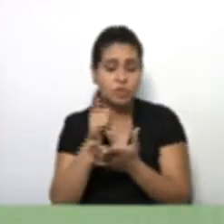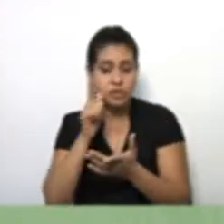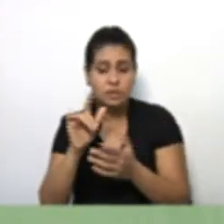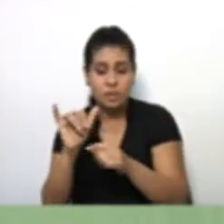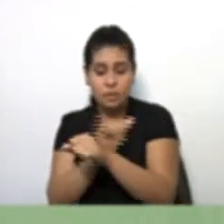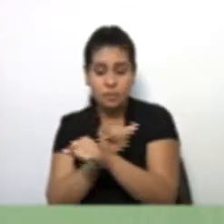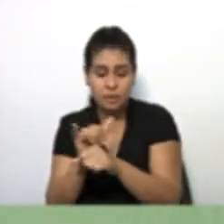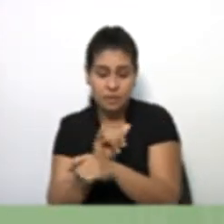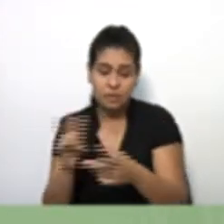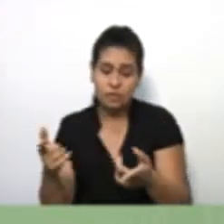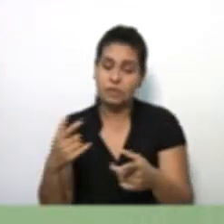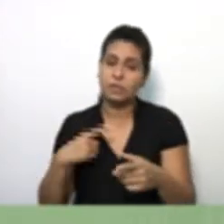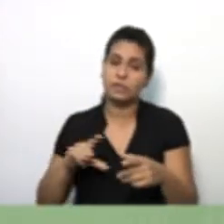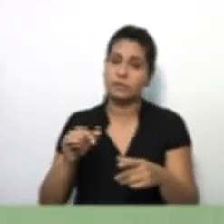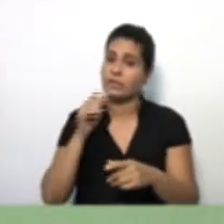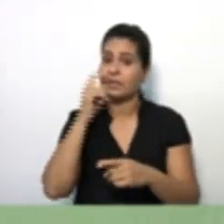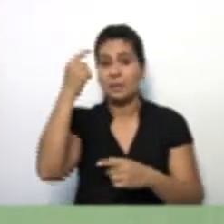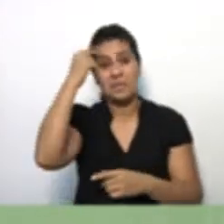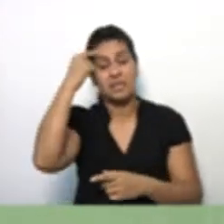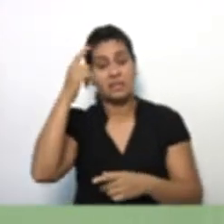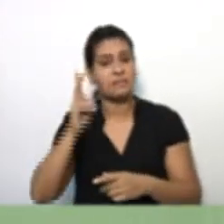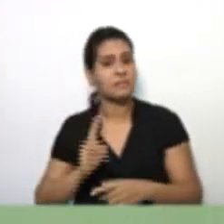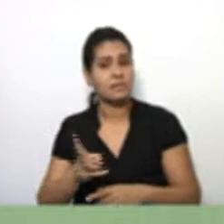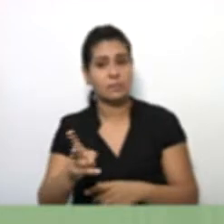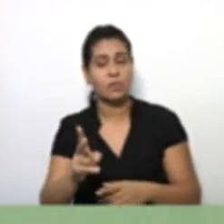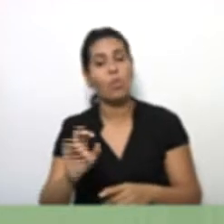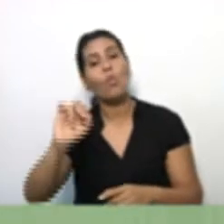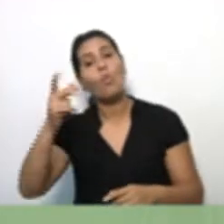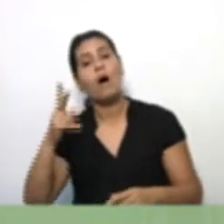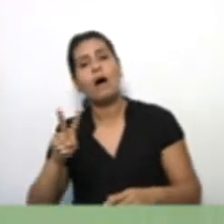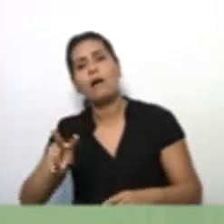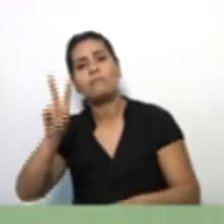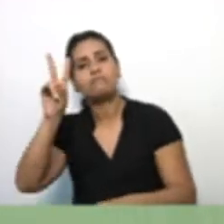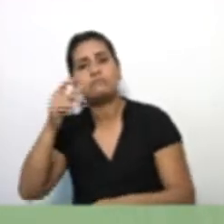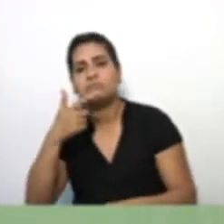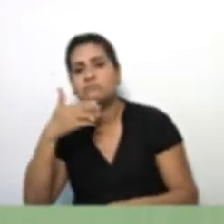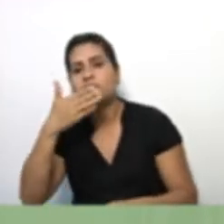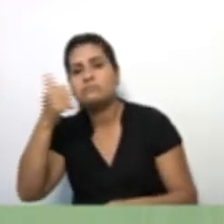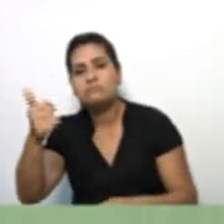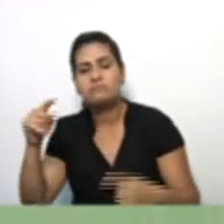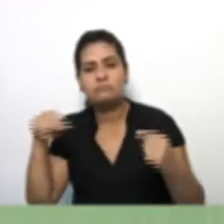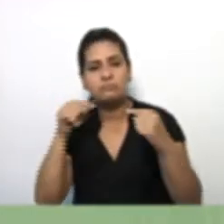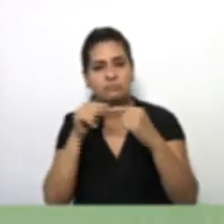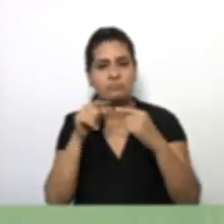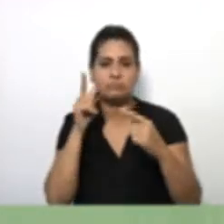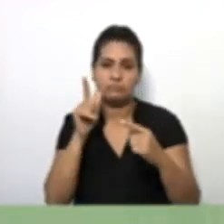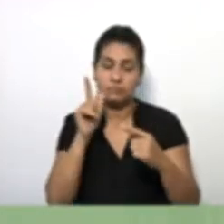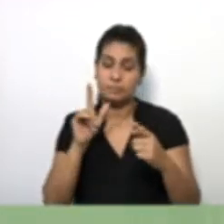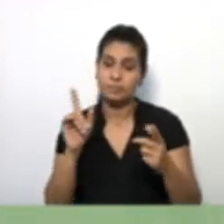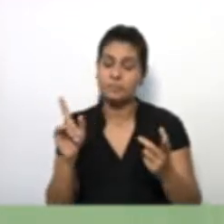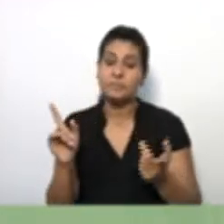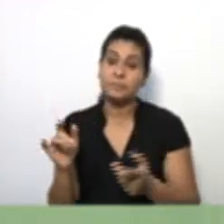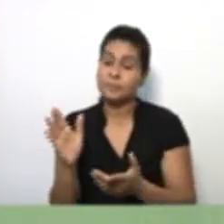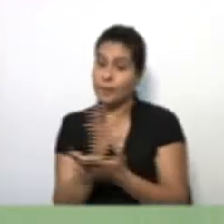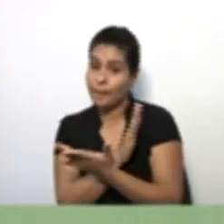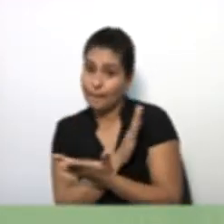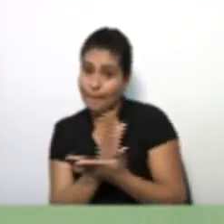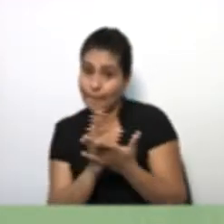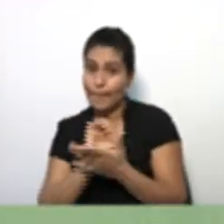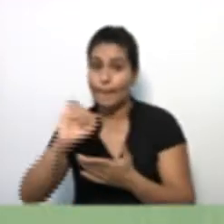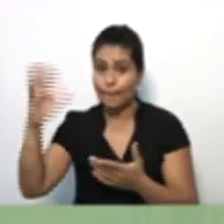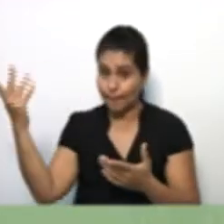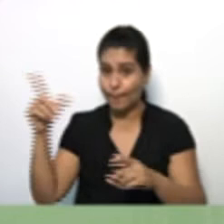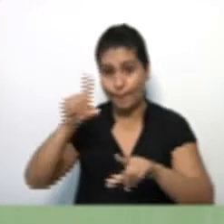senão vai ficar planejando o resto da vida, para avaliar quais metas foram alcançadas. E de repente, dessas quais